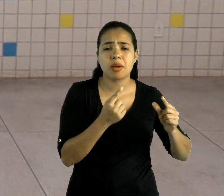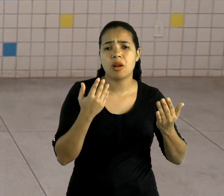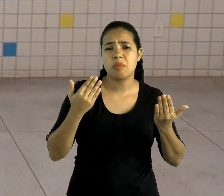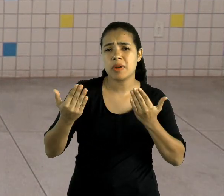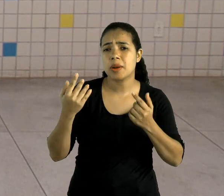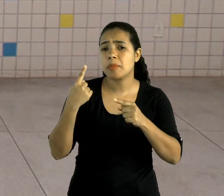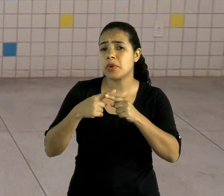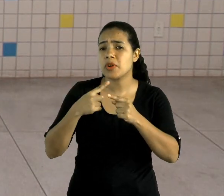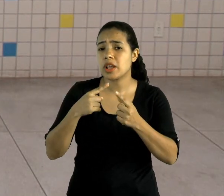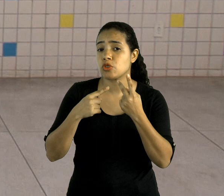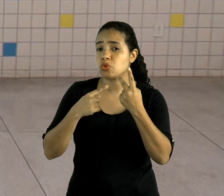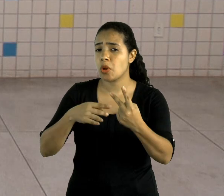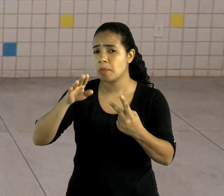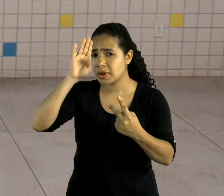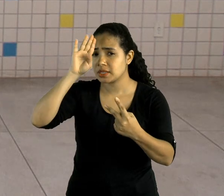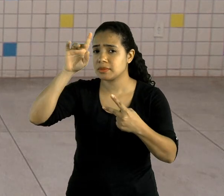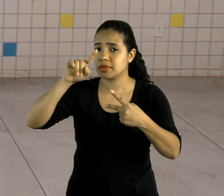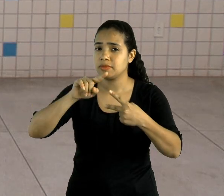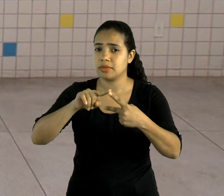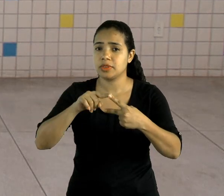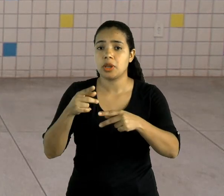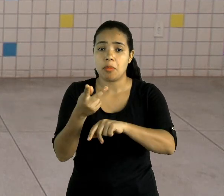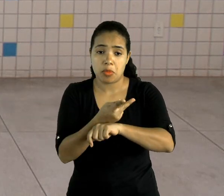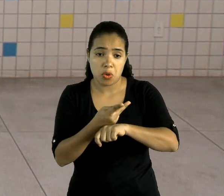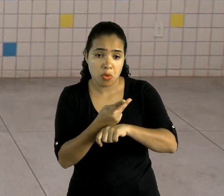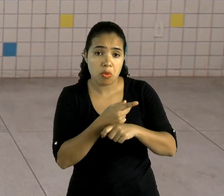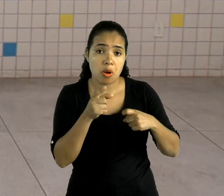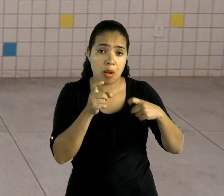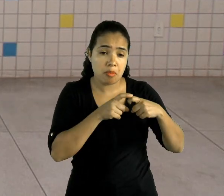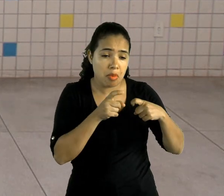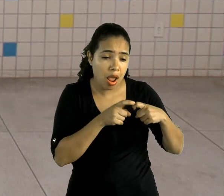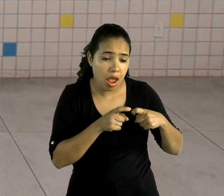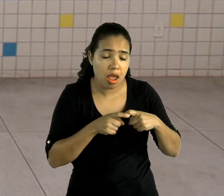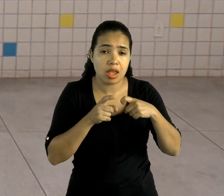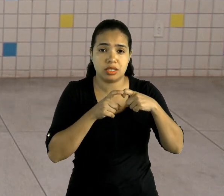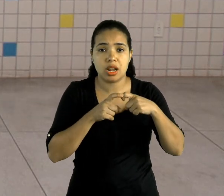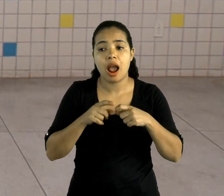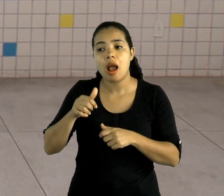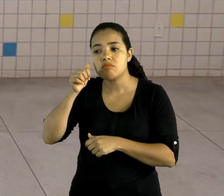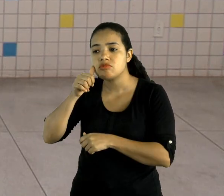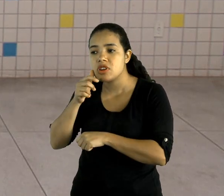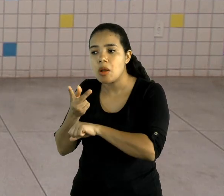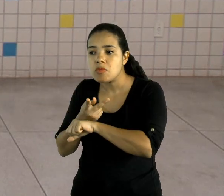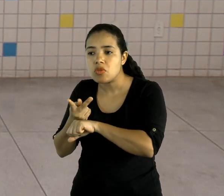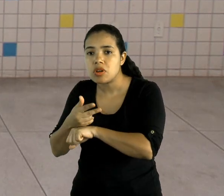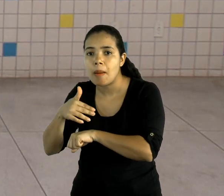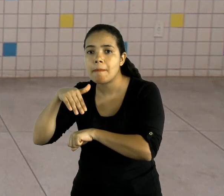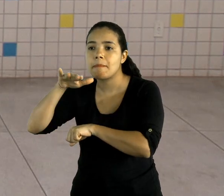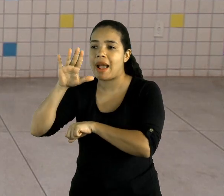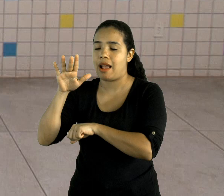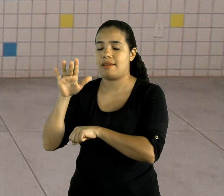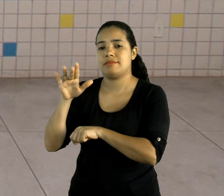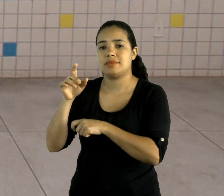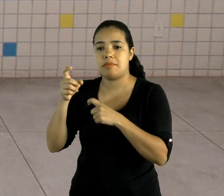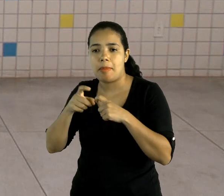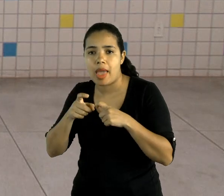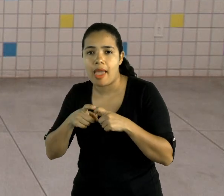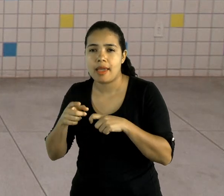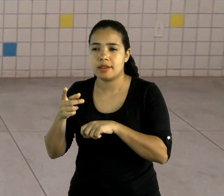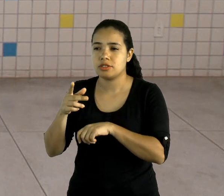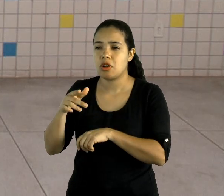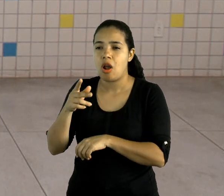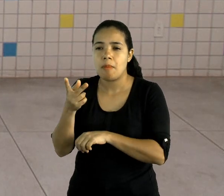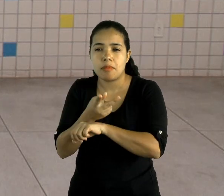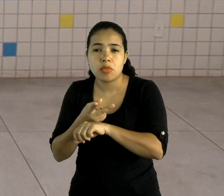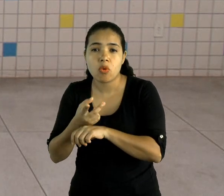fatores principais. Procura de médico. Em geral, as mulheres elas procuram mais médico, elas cuidam mais da sua saúde que dos